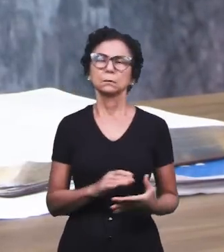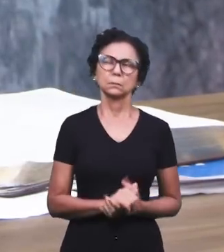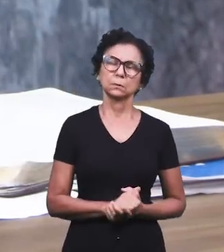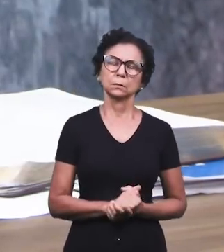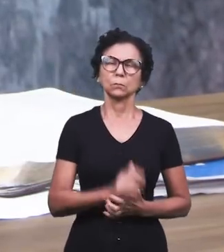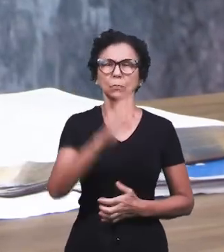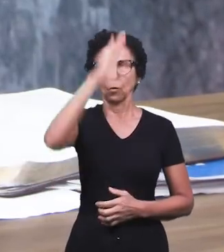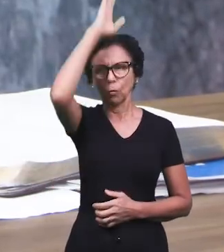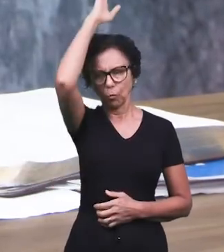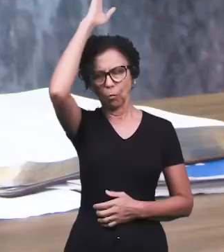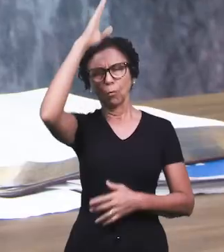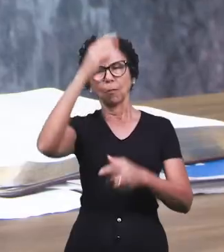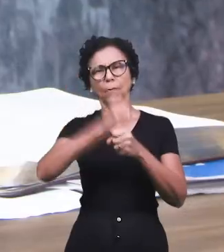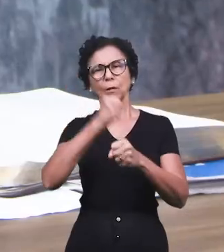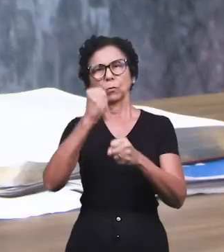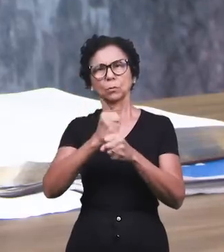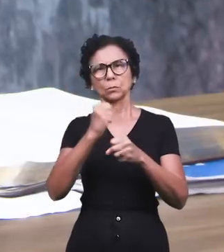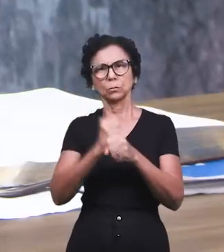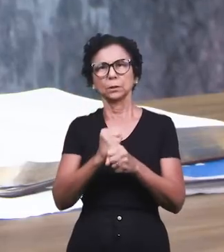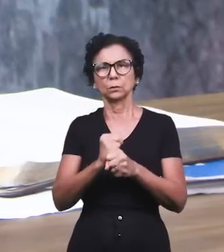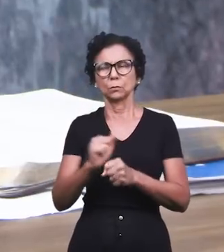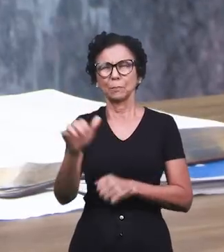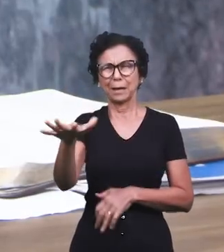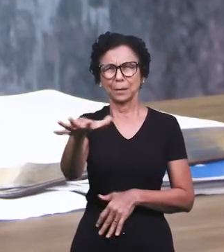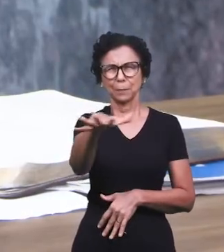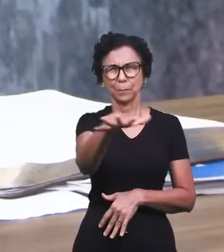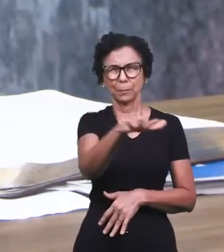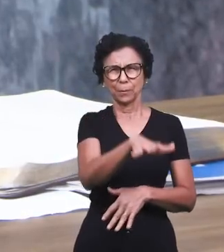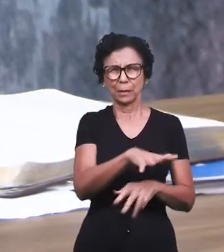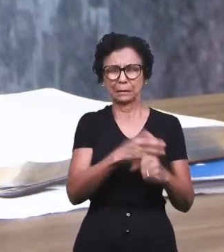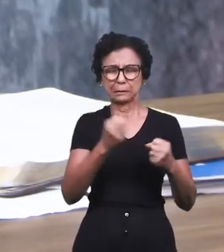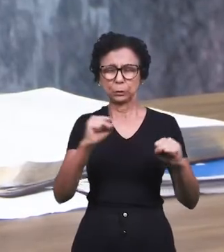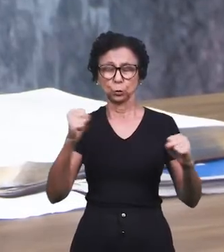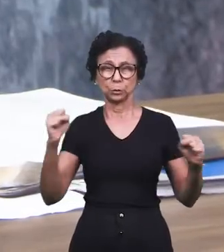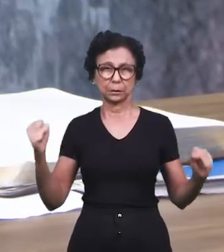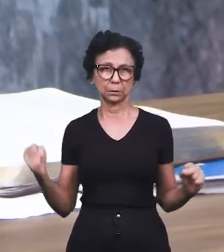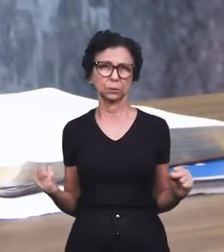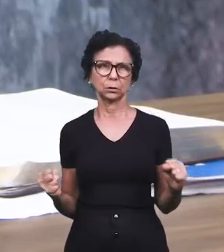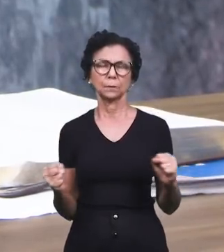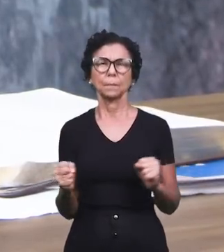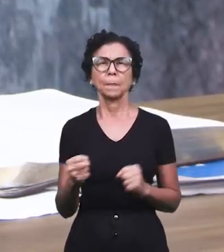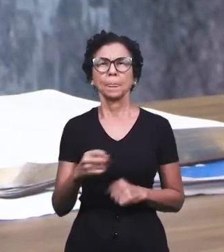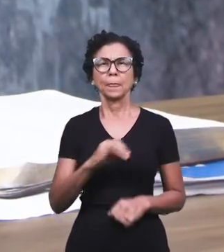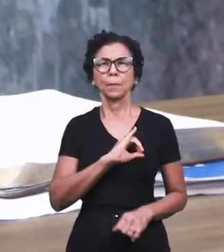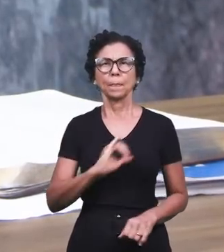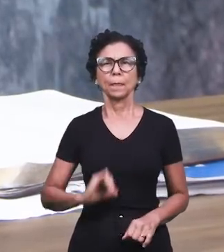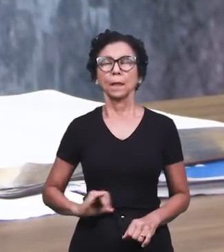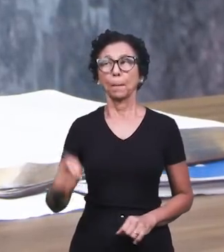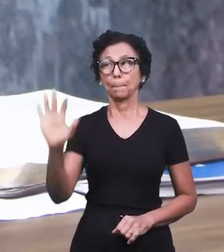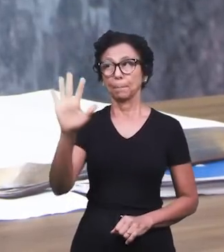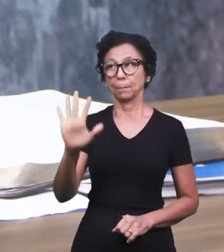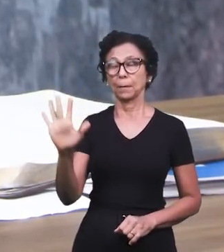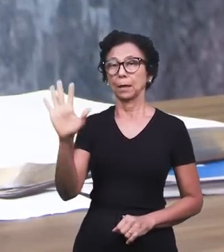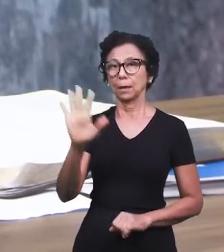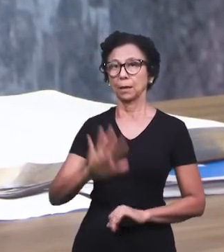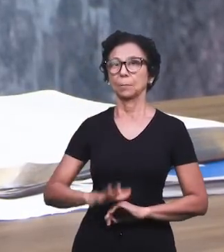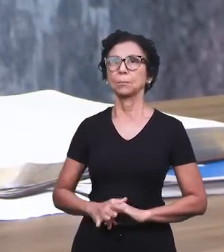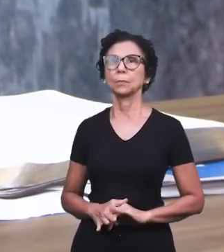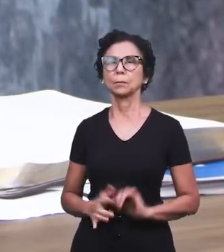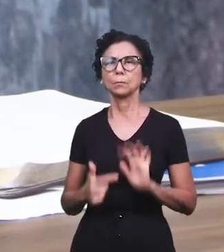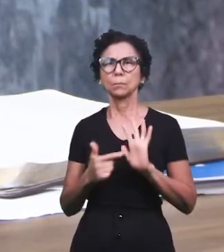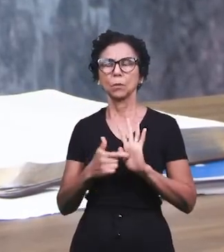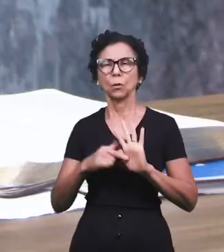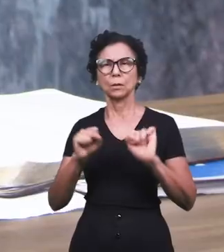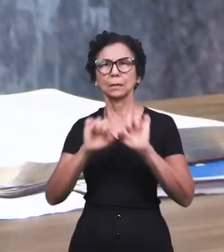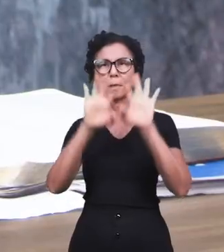um território muito vasto. Qualquer mapa do Império Romano vai ser bastante claro em